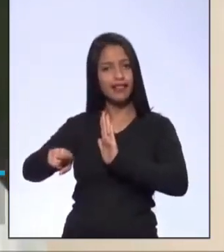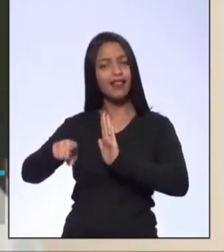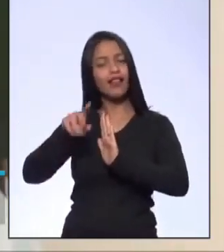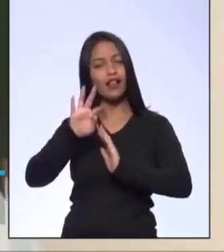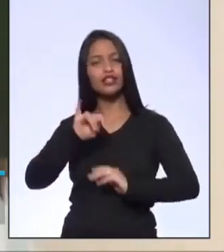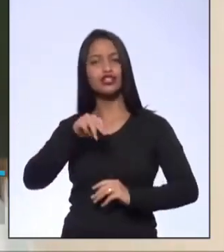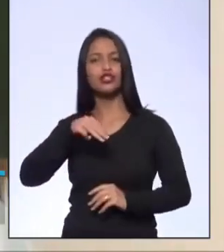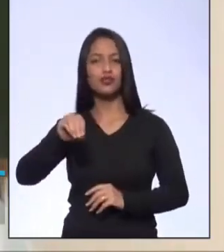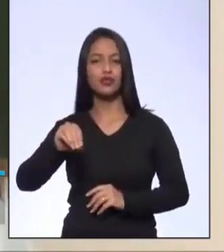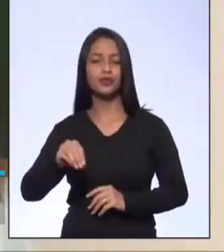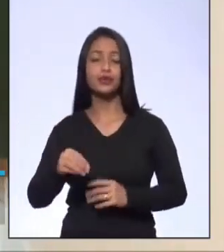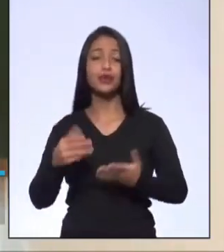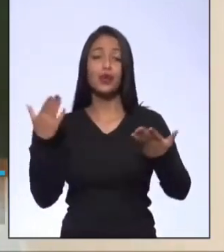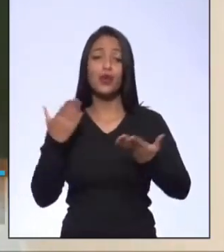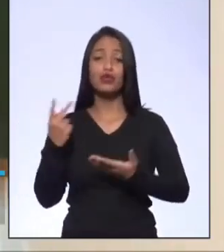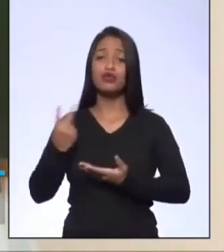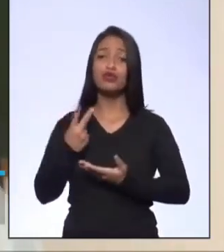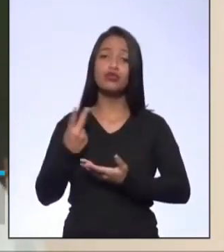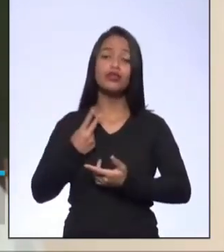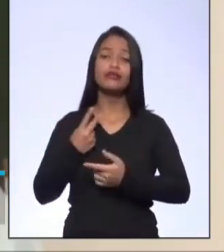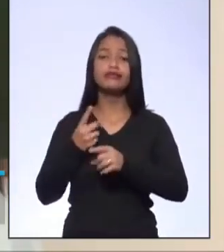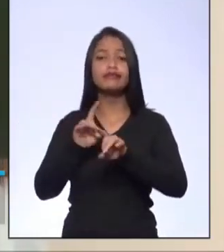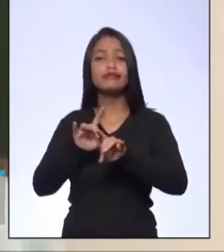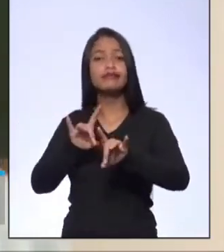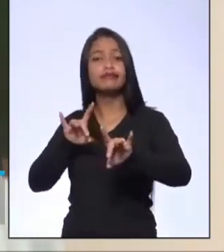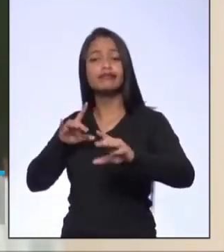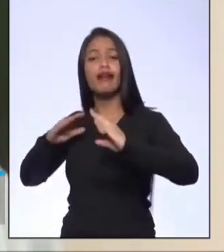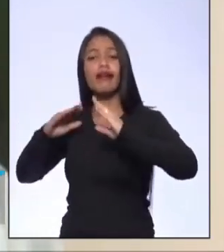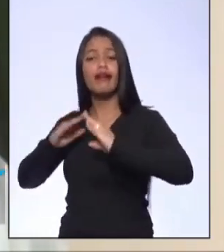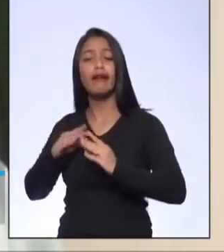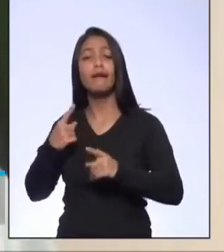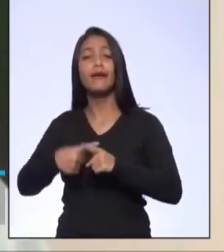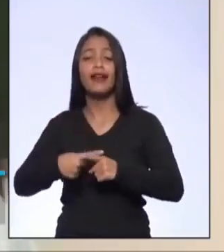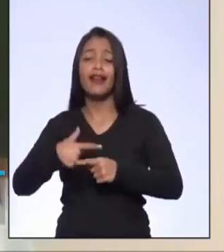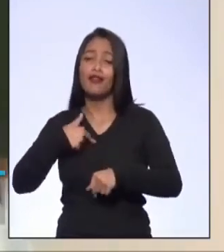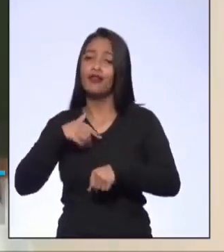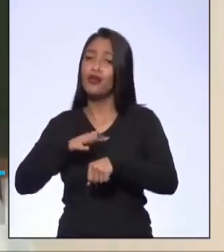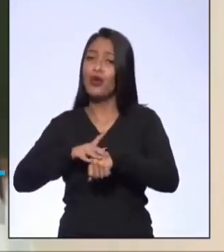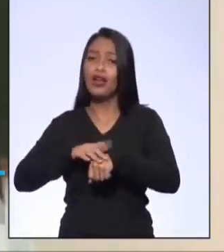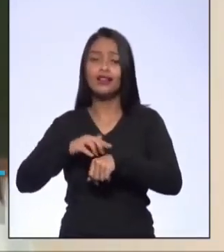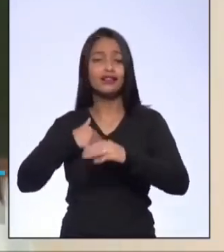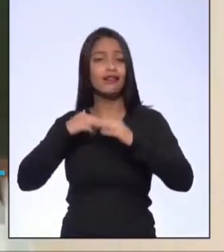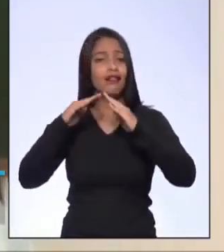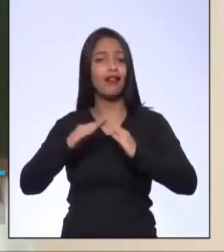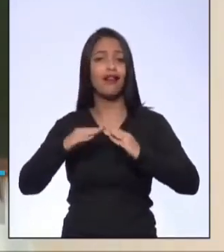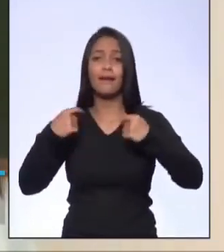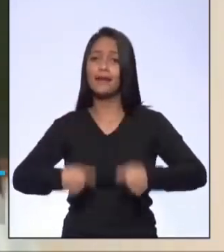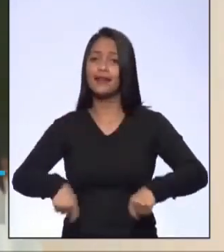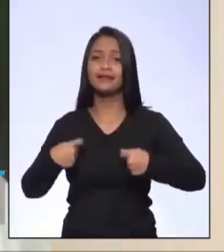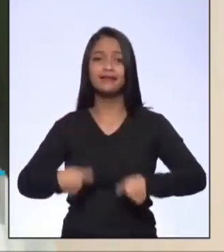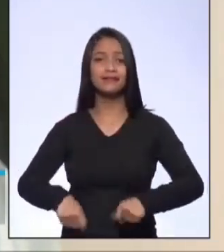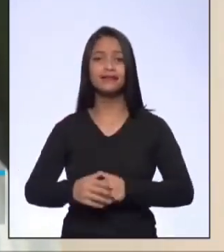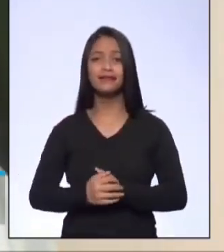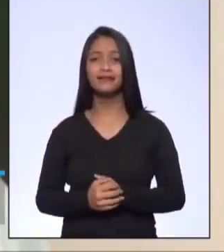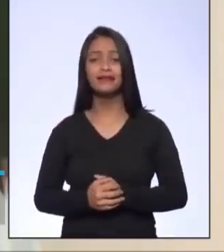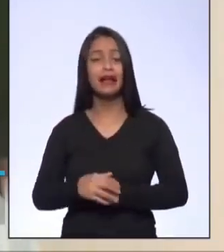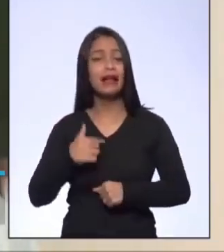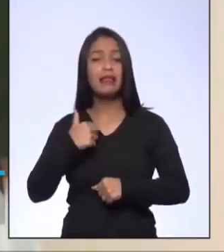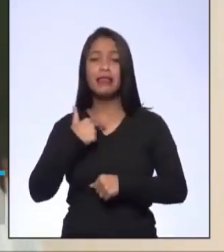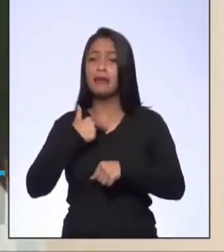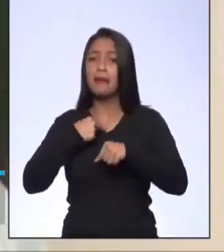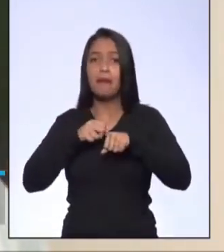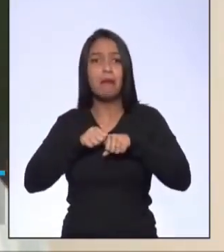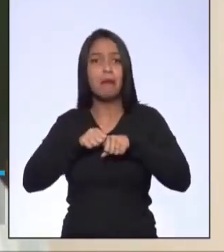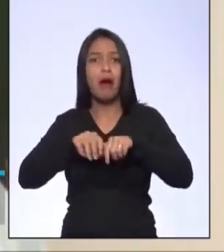estamos trabalhando de casa hoje, porque eu tô doente, preciso ficar em casa, tá? Não posso transmitir doença para ninguém,